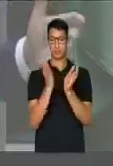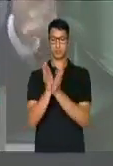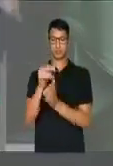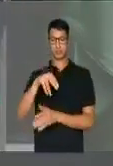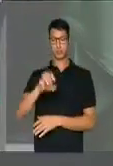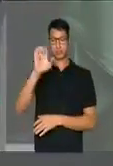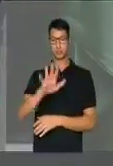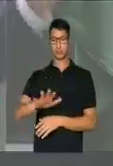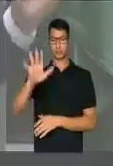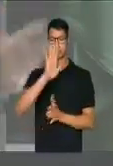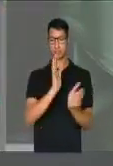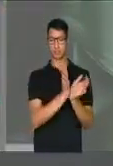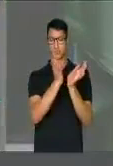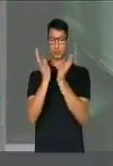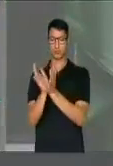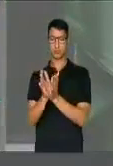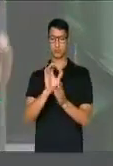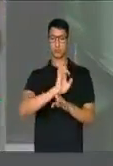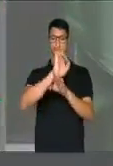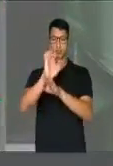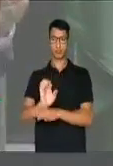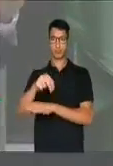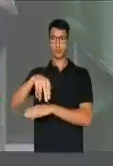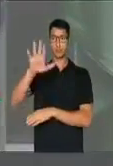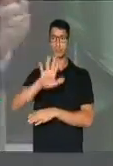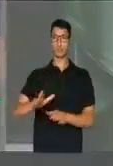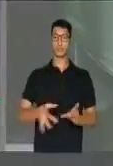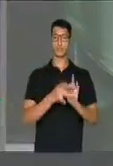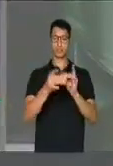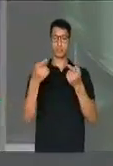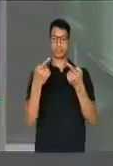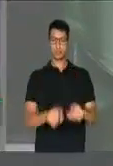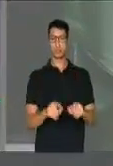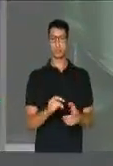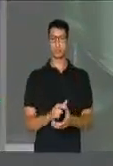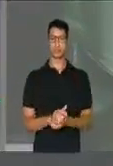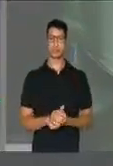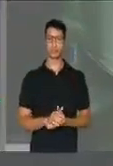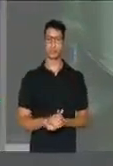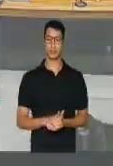bancada do Nordeste, da bancada dos estados do Nordeste se unir contra isso. Muito obrigado.